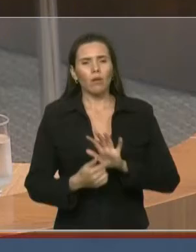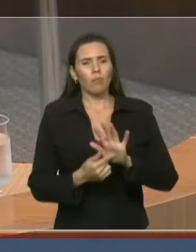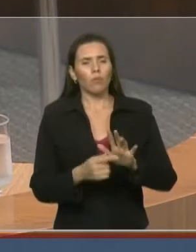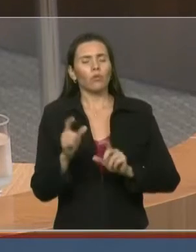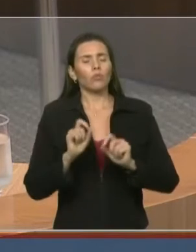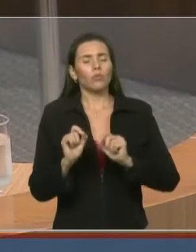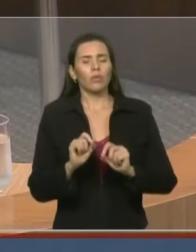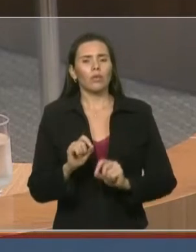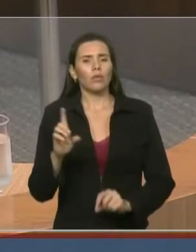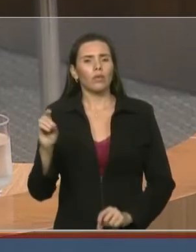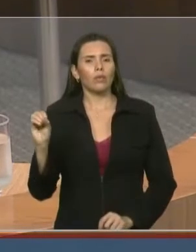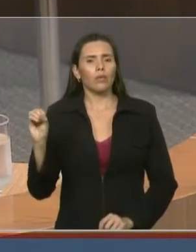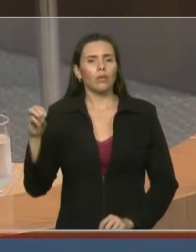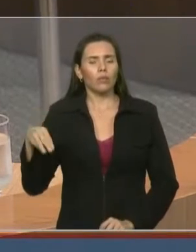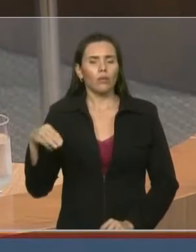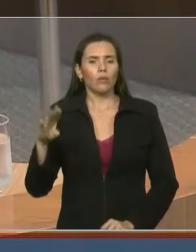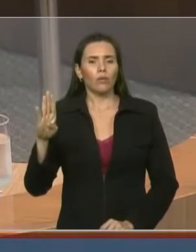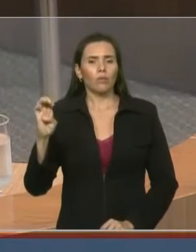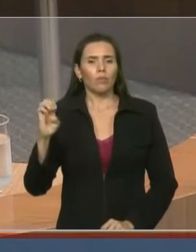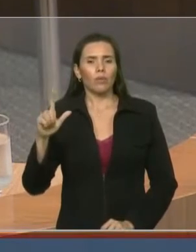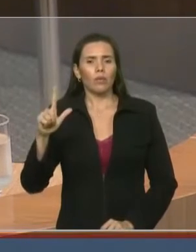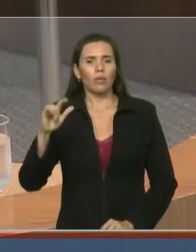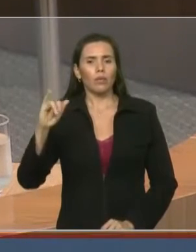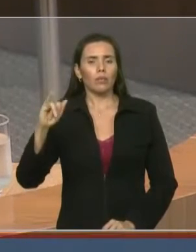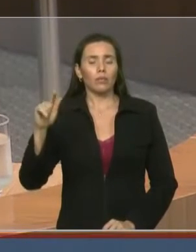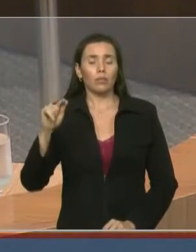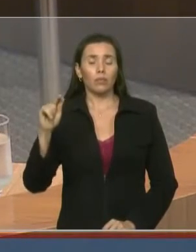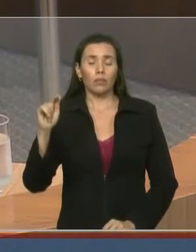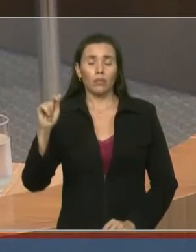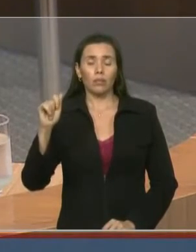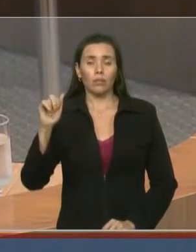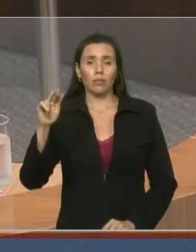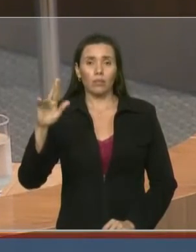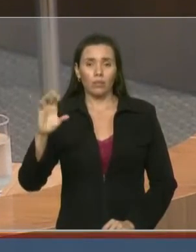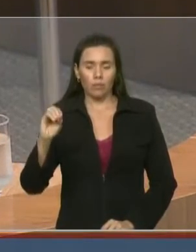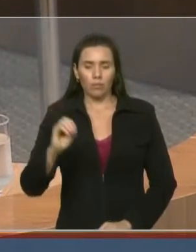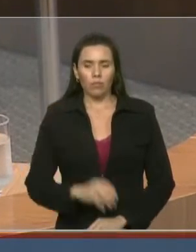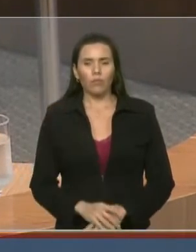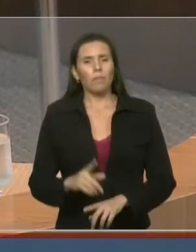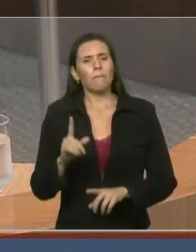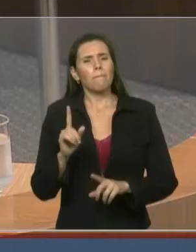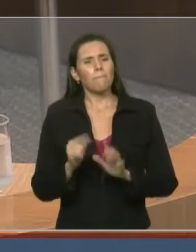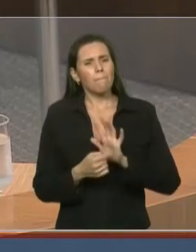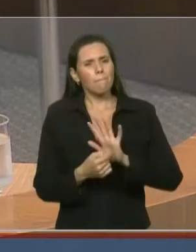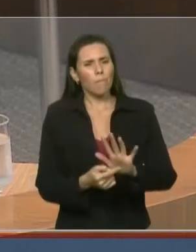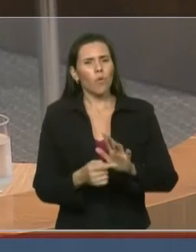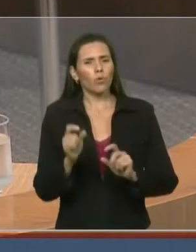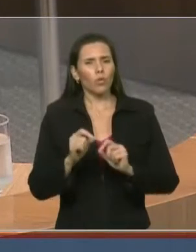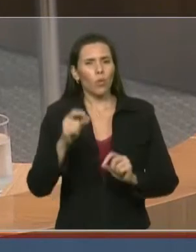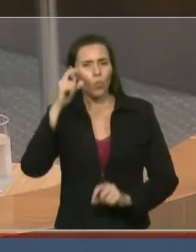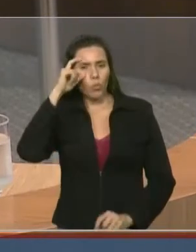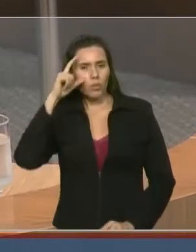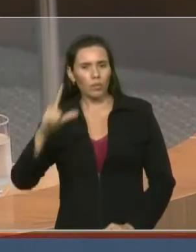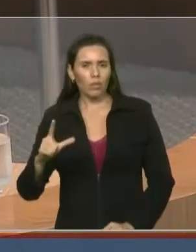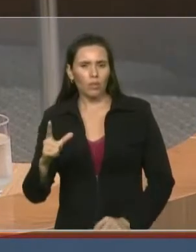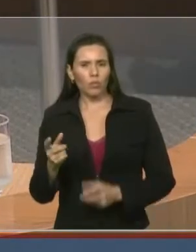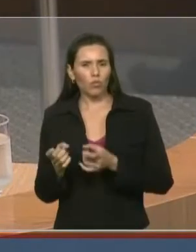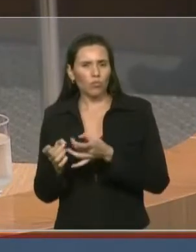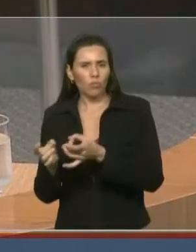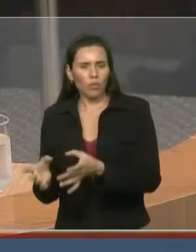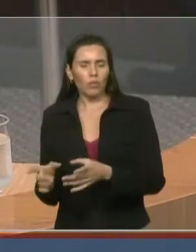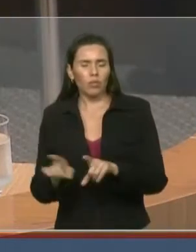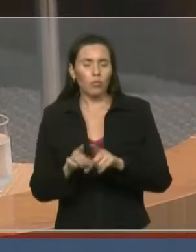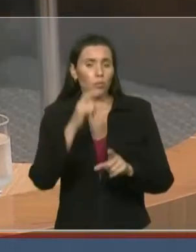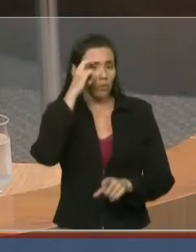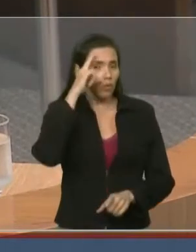é importante, porque ele mostra exatamente as contradições entre os interesses do mercado e os interesses das populações mais